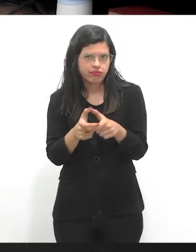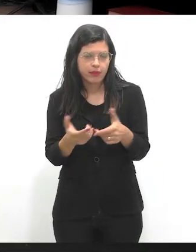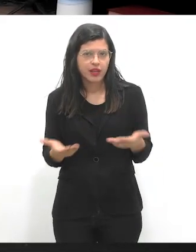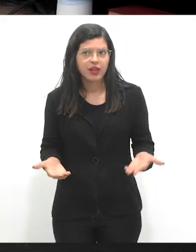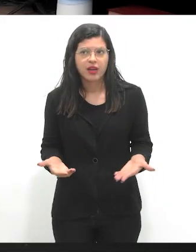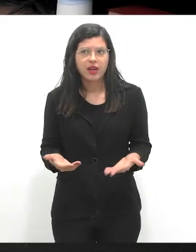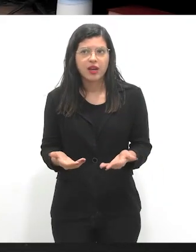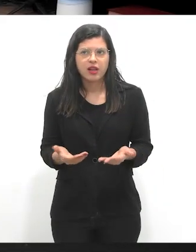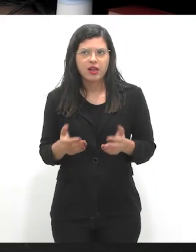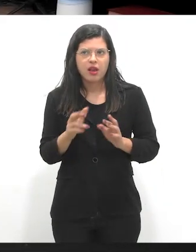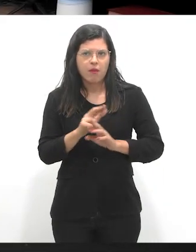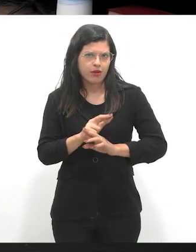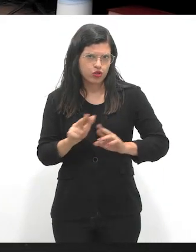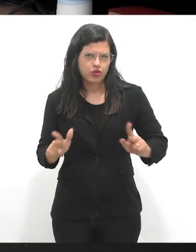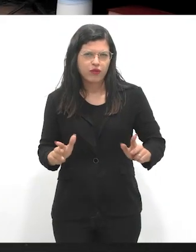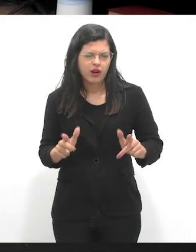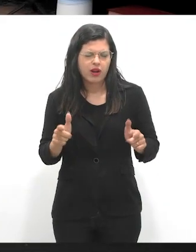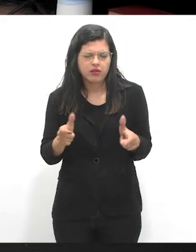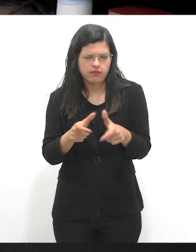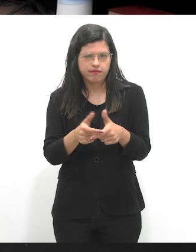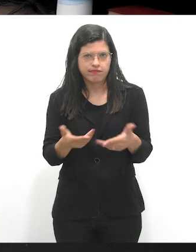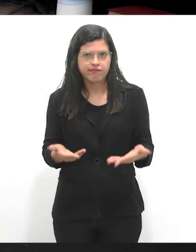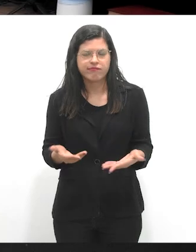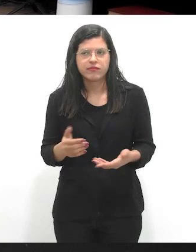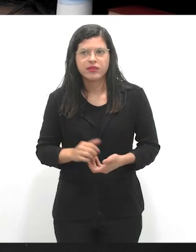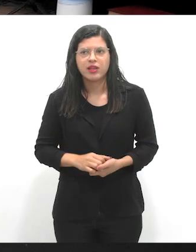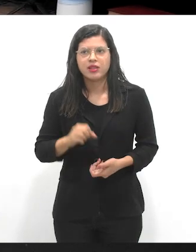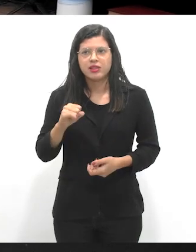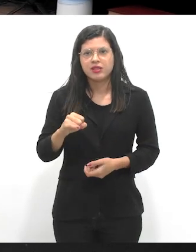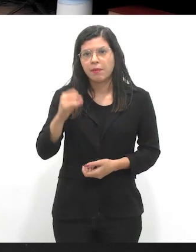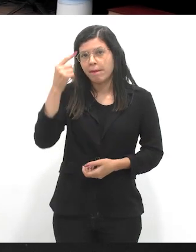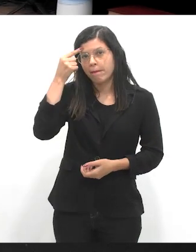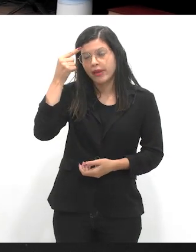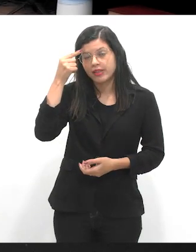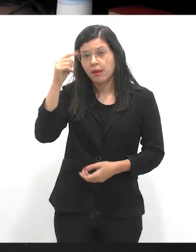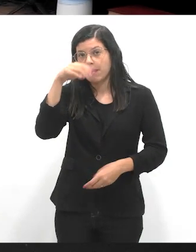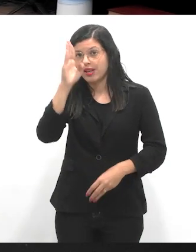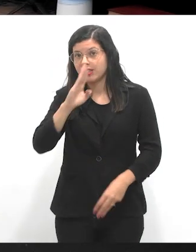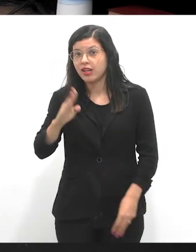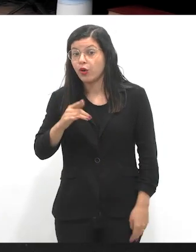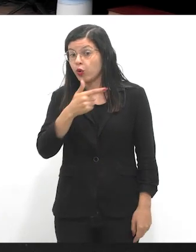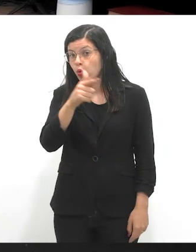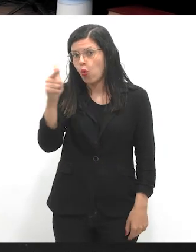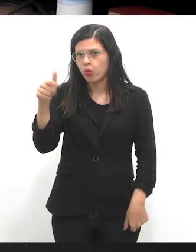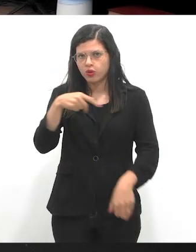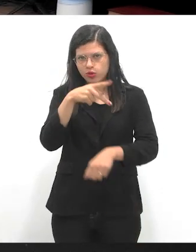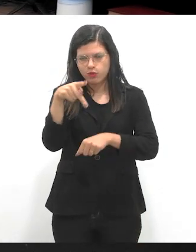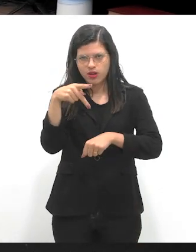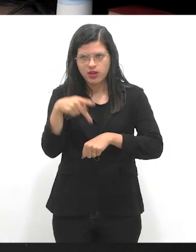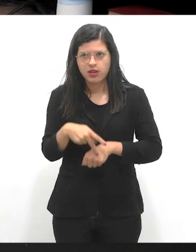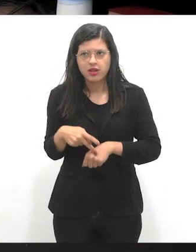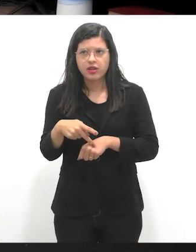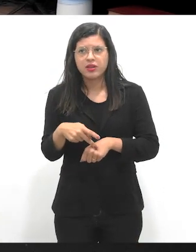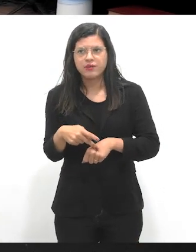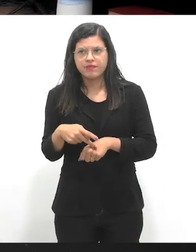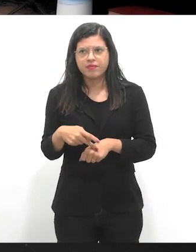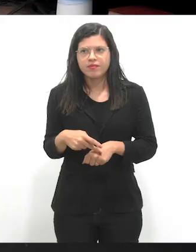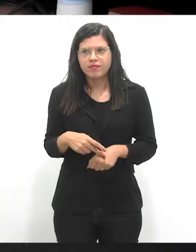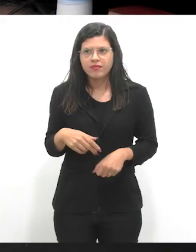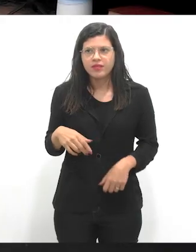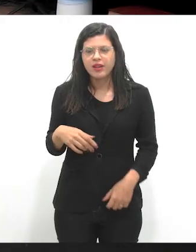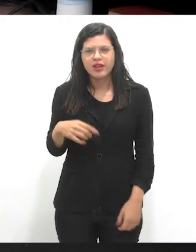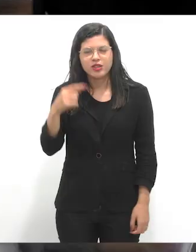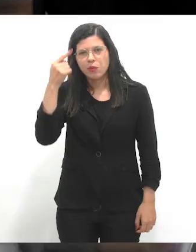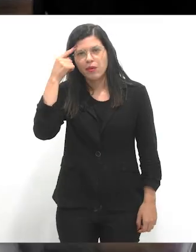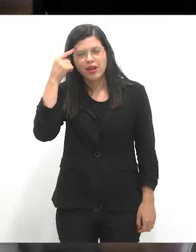uma porcentagem pequena, enfim, é uma diferença bem menor com relação se a gente pensar nos brasileiros fora do país. Então, existe, né, acho que